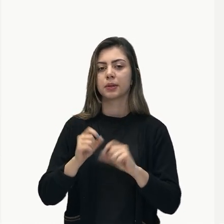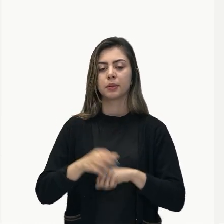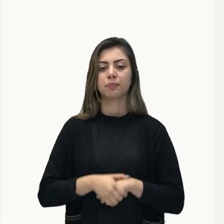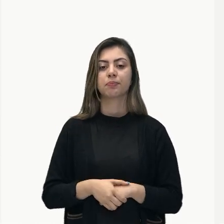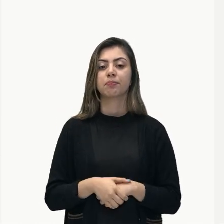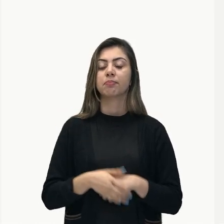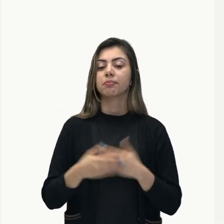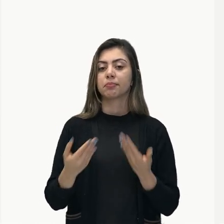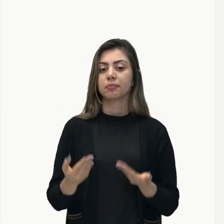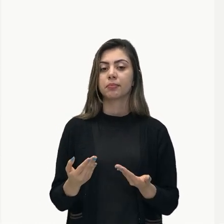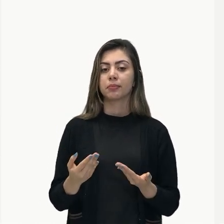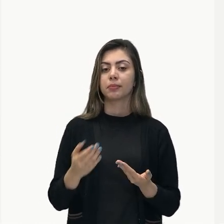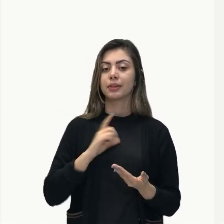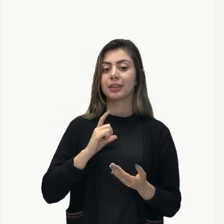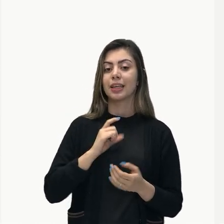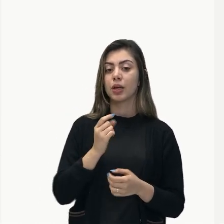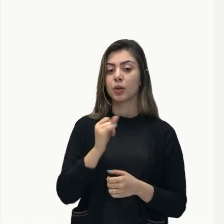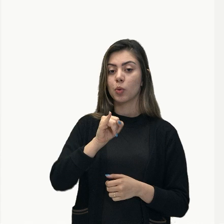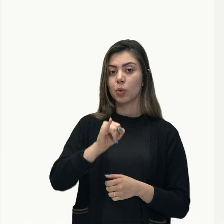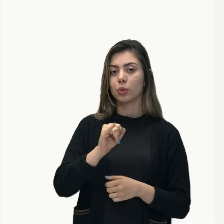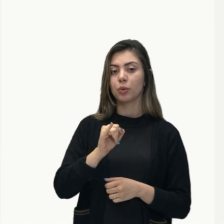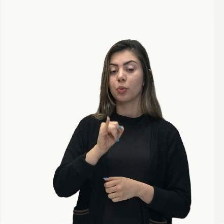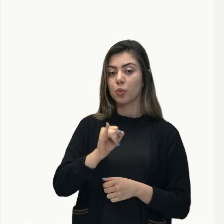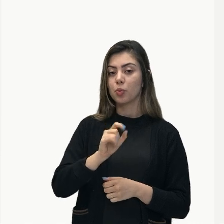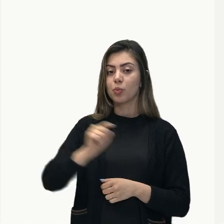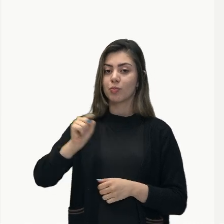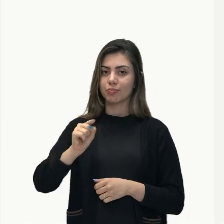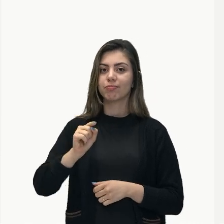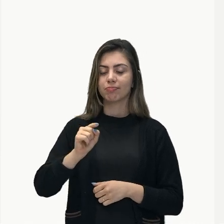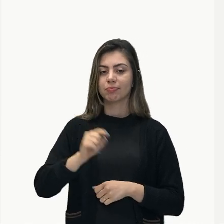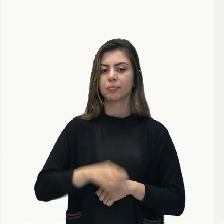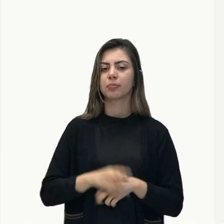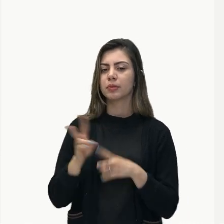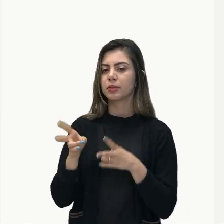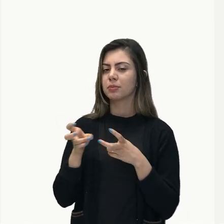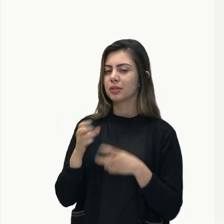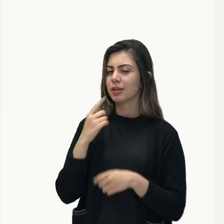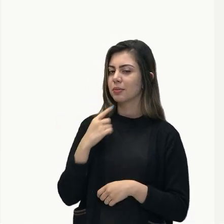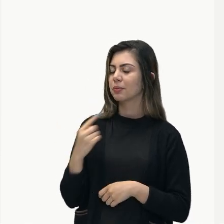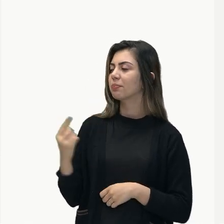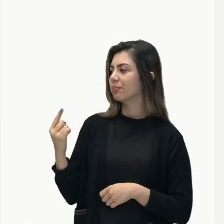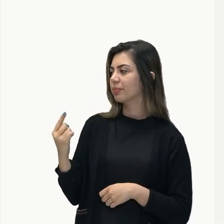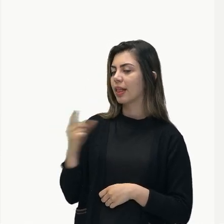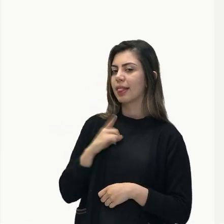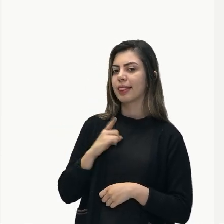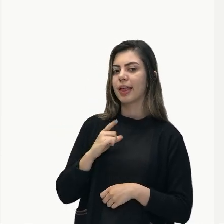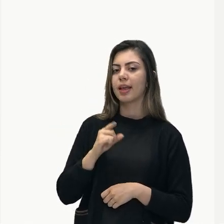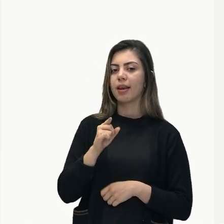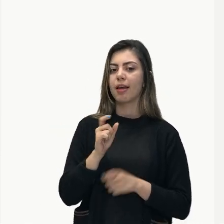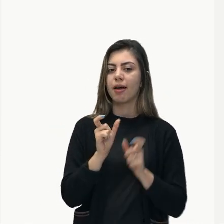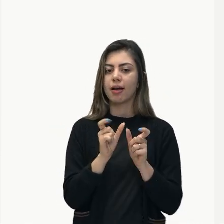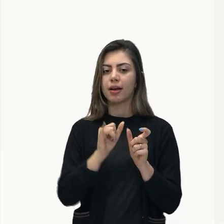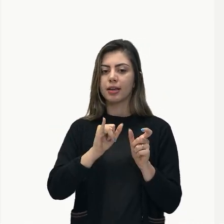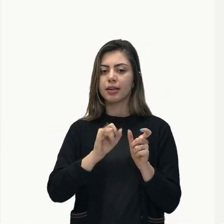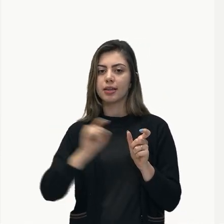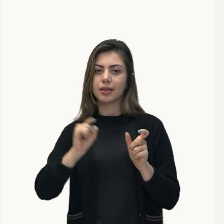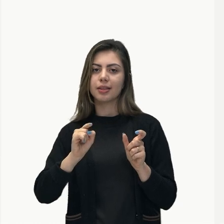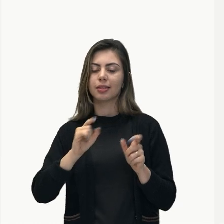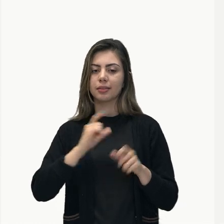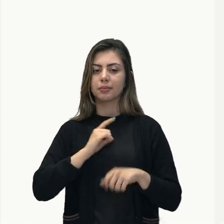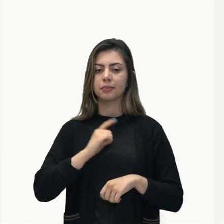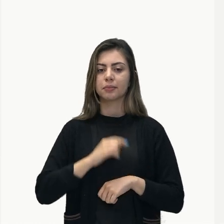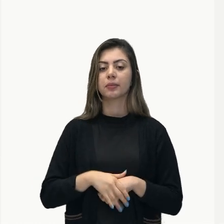Tem acento no I. Vendia, vendias, percebe o acento? E o N aqui na terceira